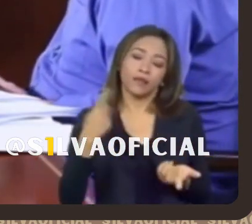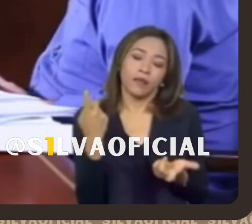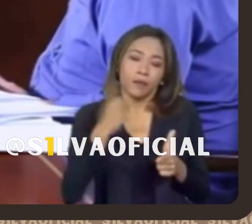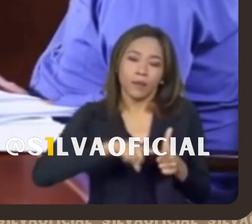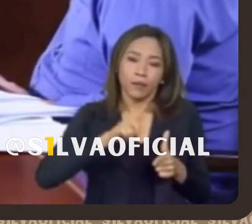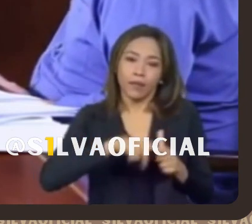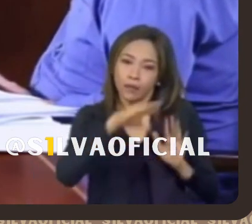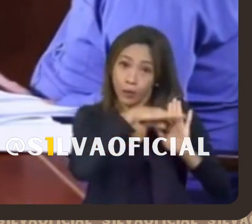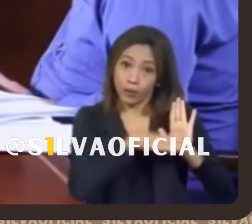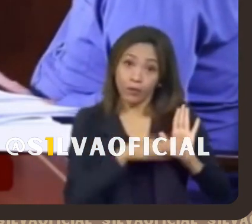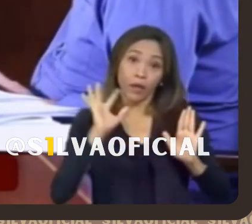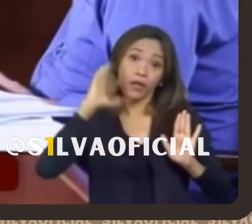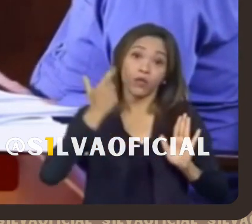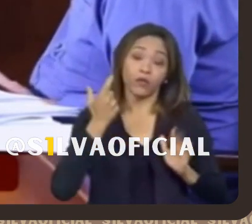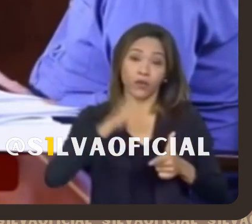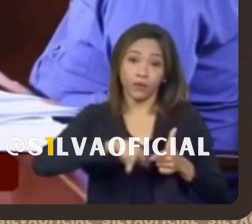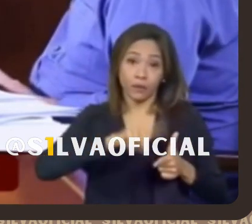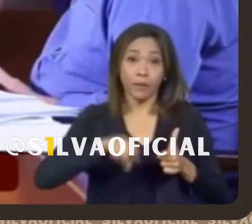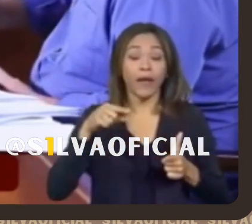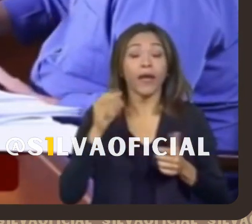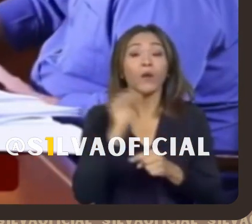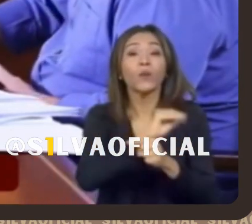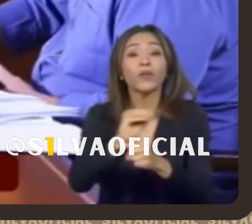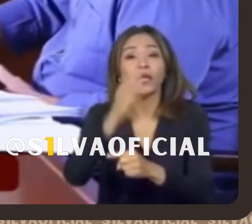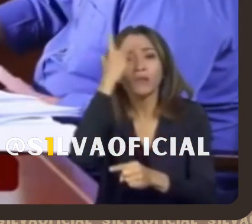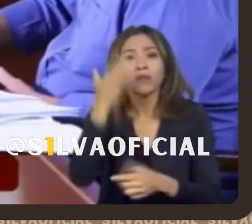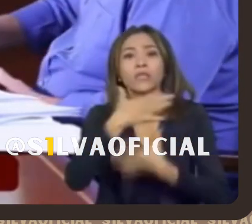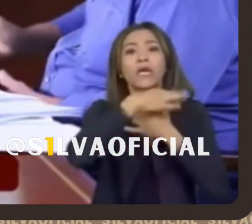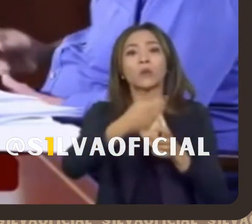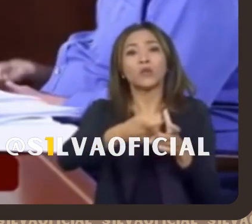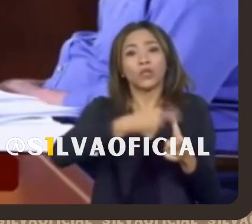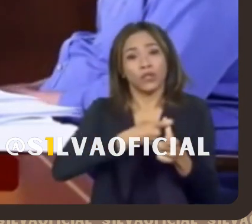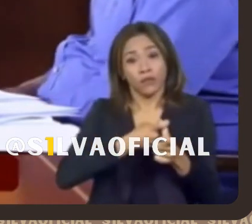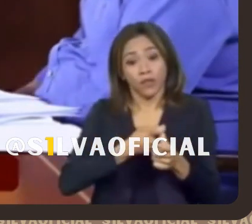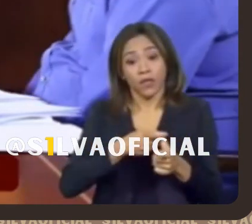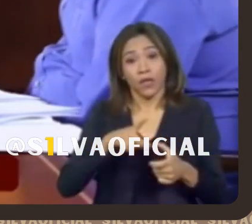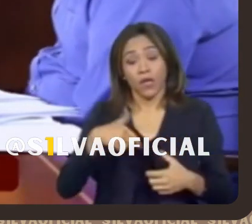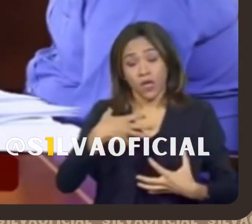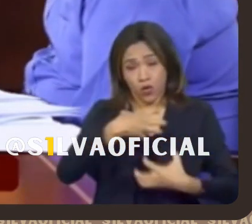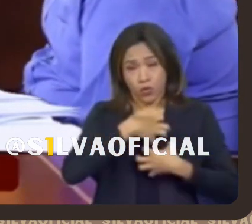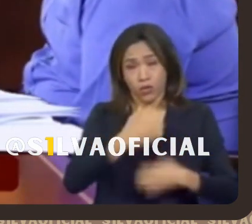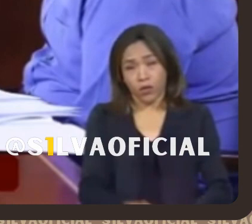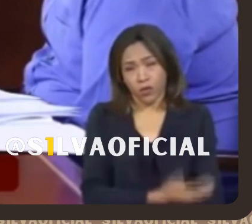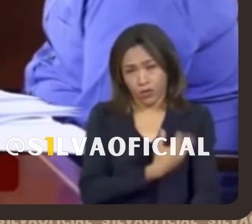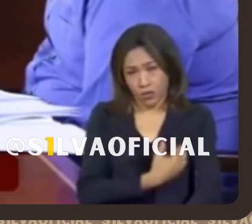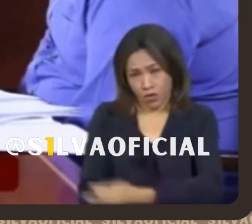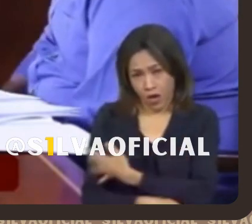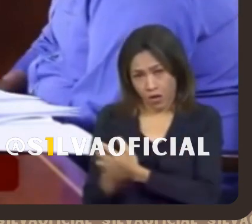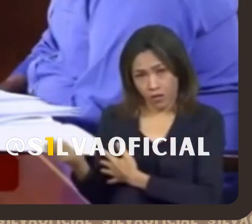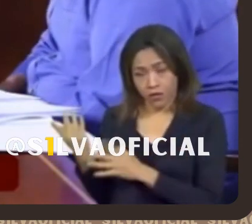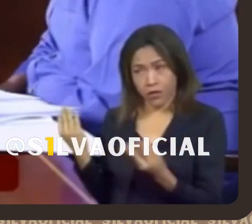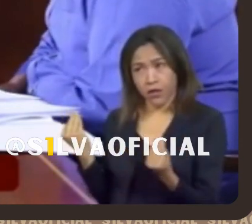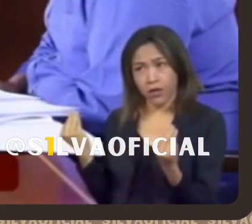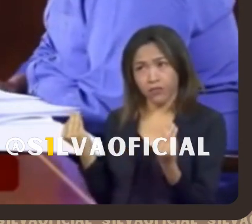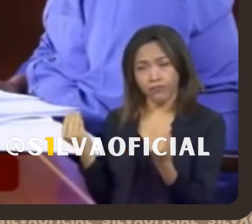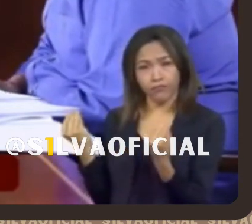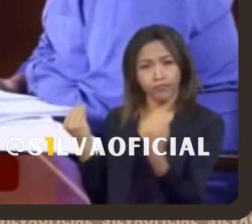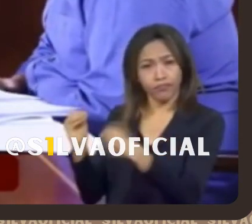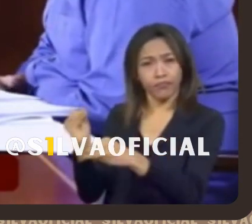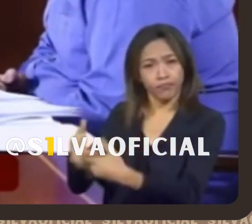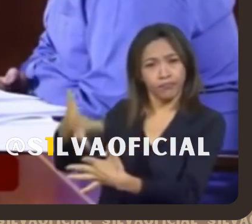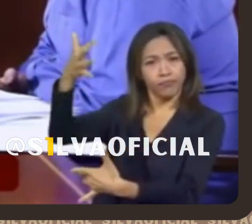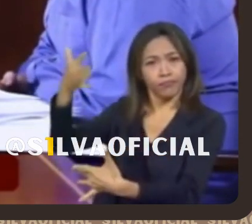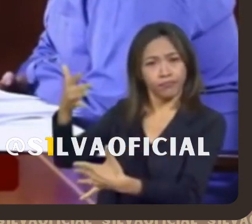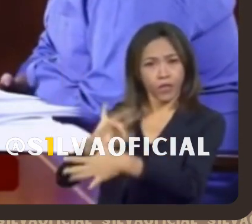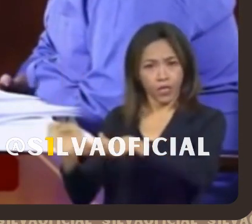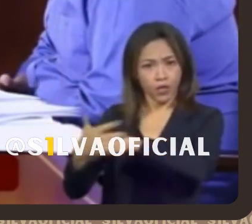estão endividadas eu a gente fica muito emocionado o senhor publicou nas suas redes sociais na semana passada uma jovem que